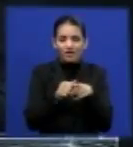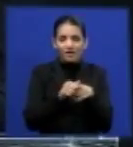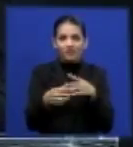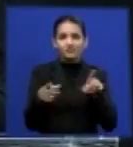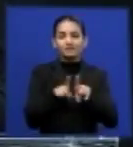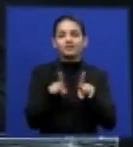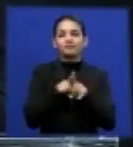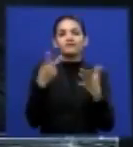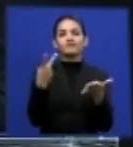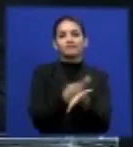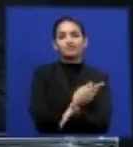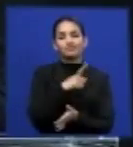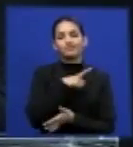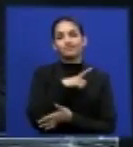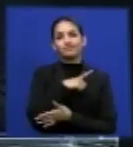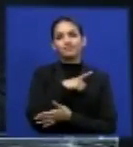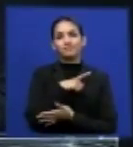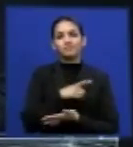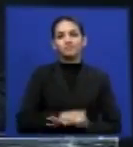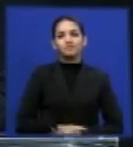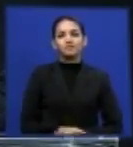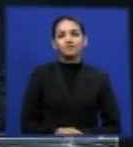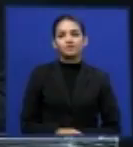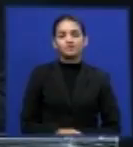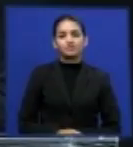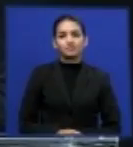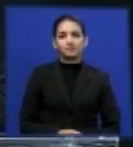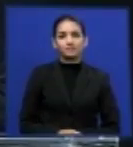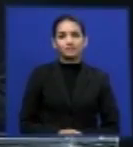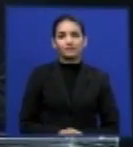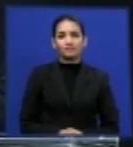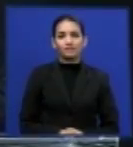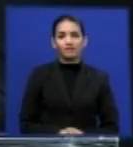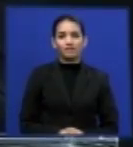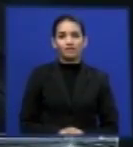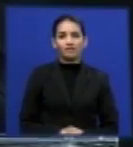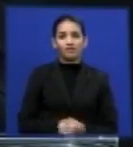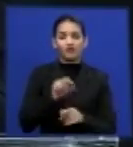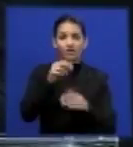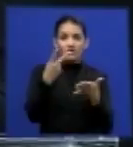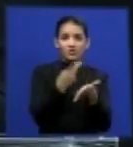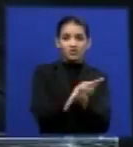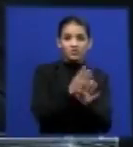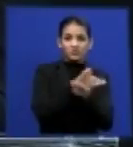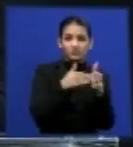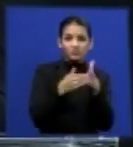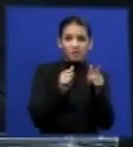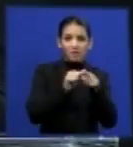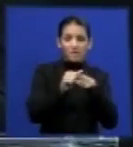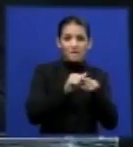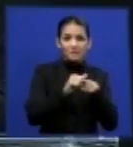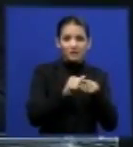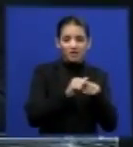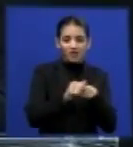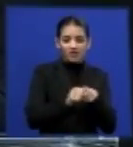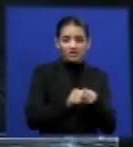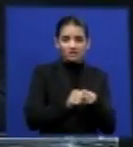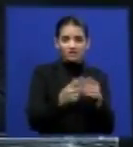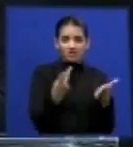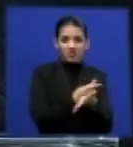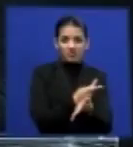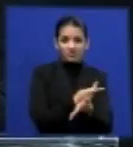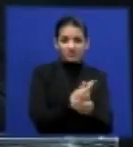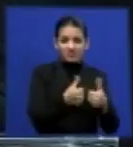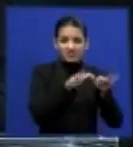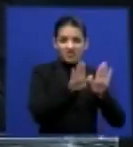da fração líquida oriunda dessa queima. Essas cinzas e fração líquida são compostas de